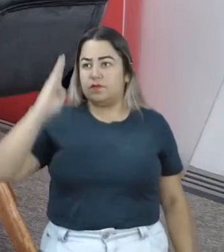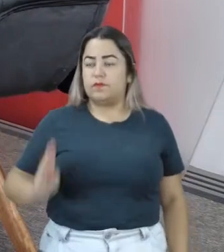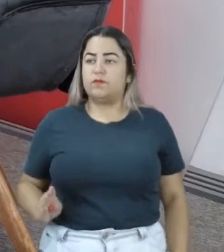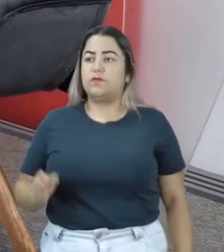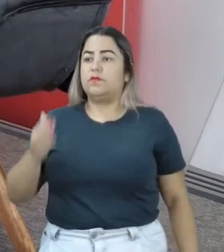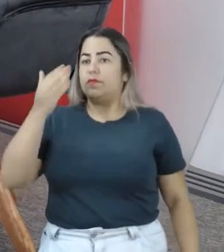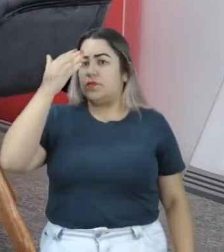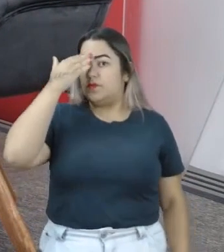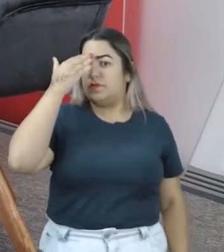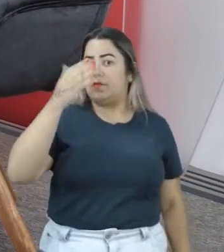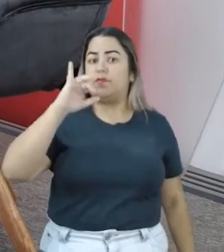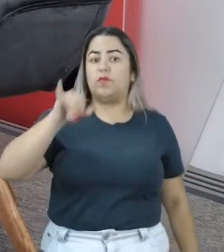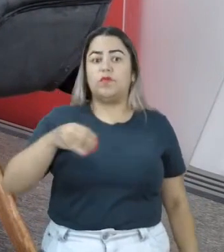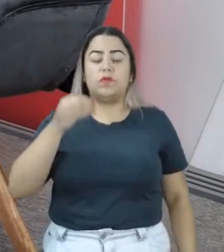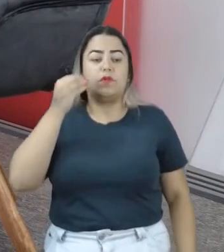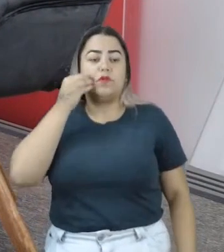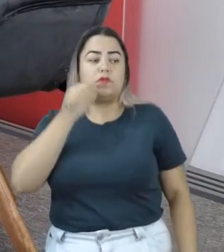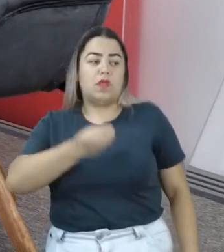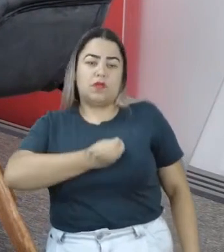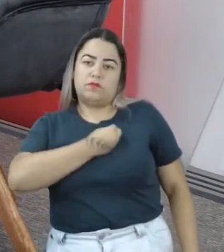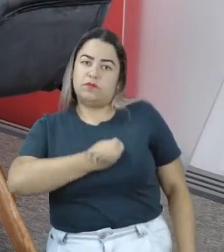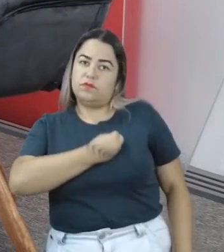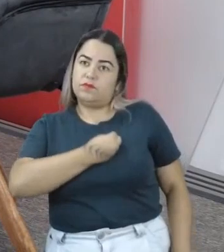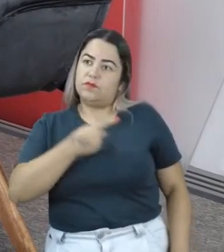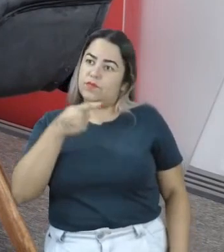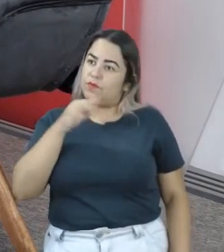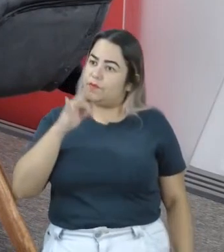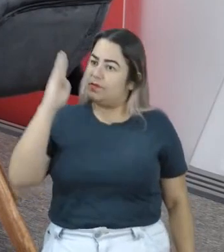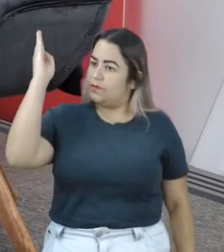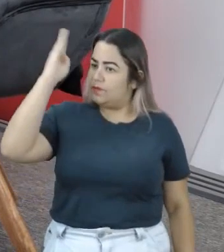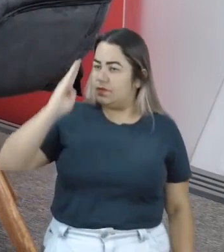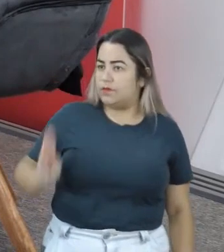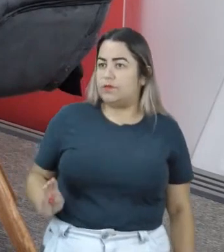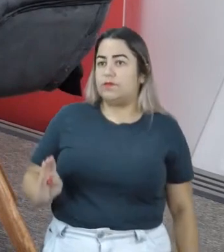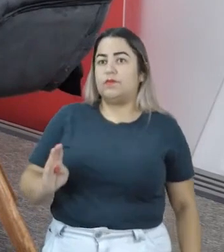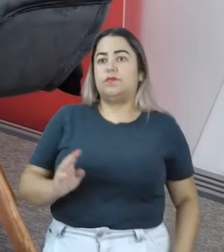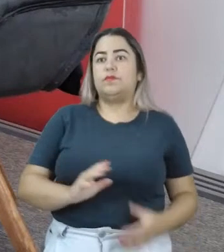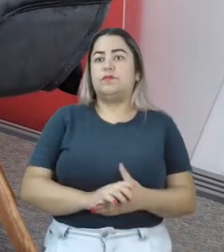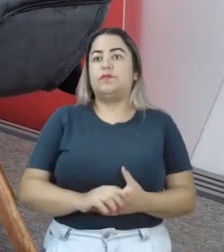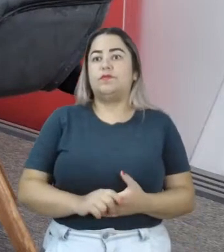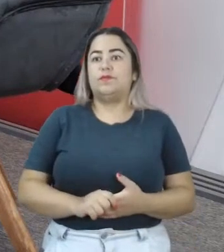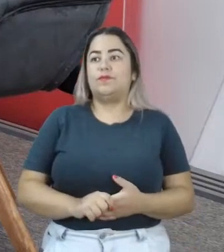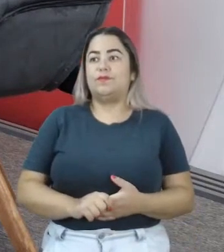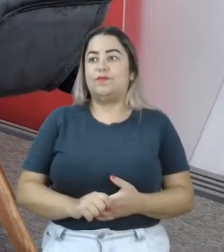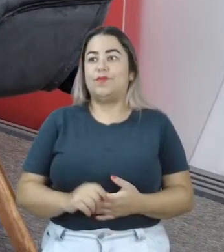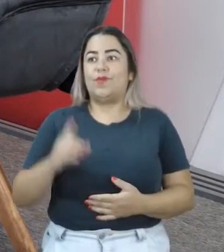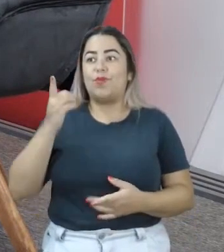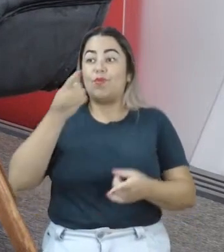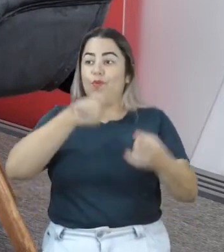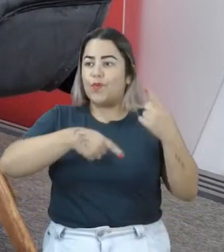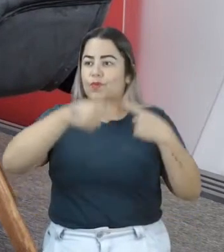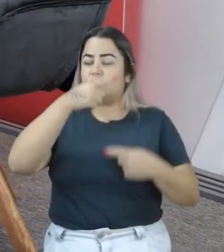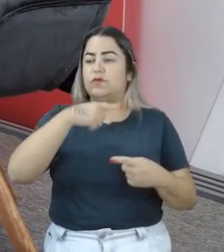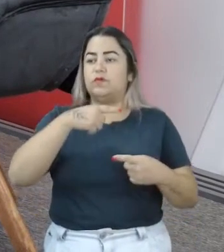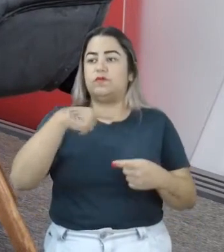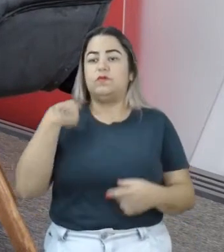Muito obrigado, a oportunidade de estar aqui com vocês no Jornal PT do Brasil, Anderson. Deputado, num momento desse de reconstrução do nosso país, muito positivo.